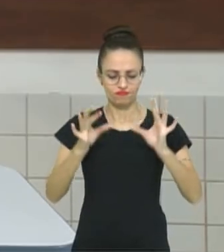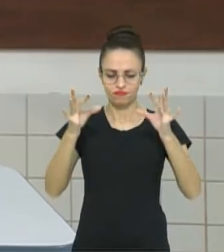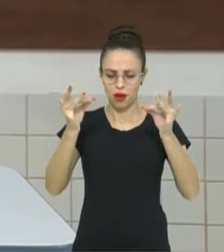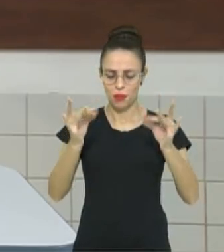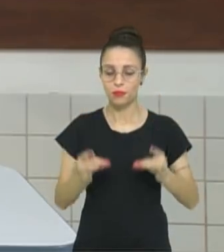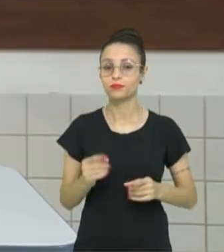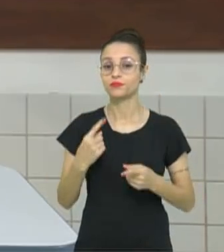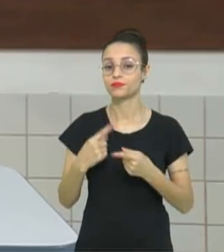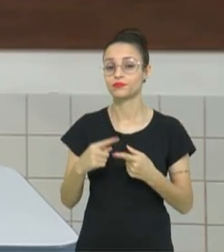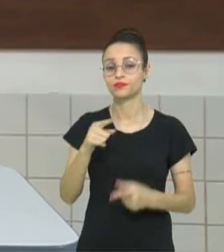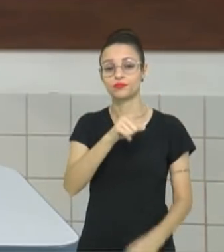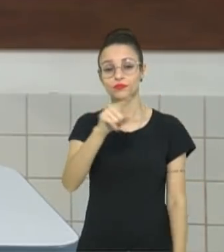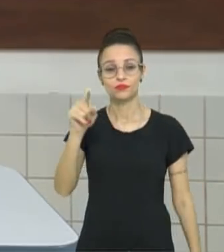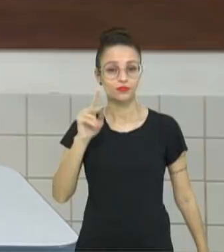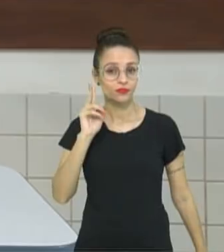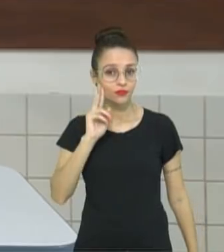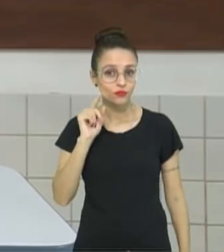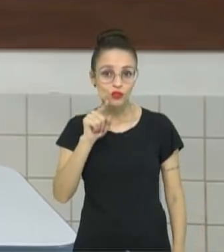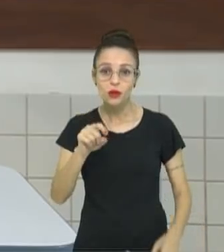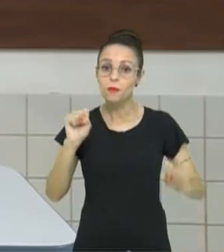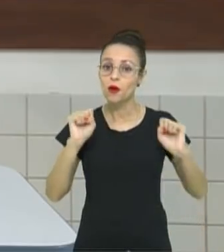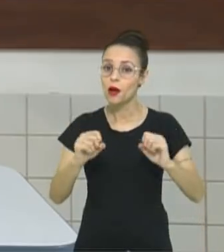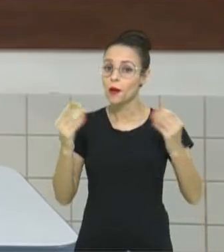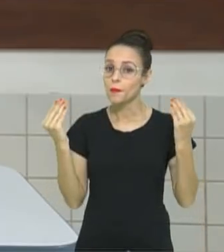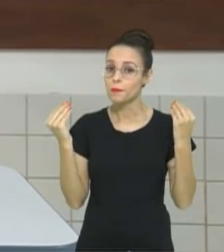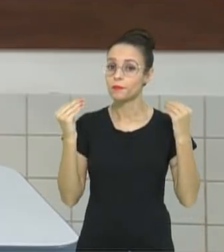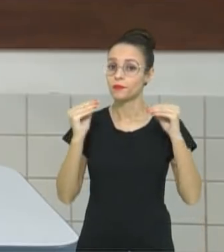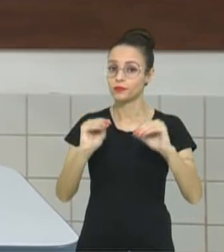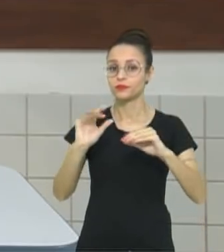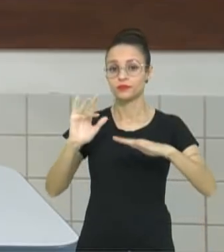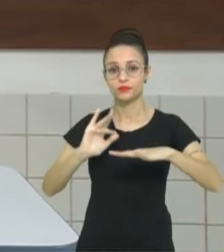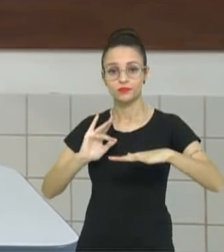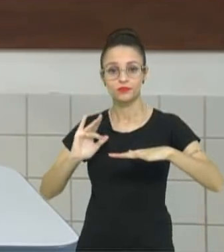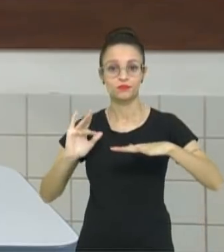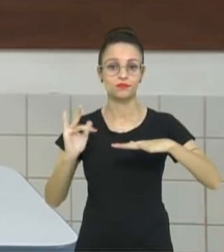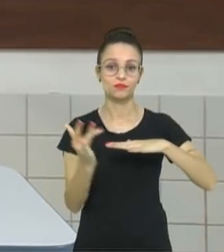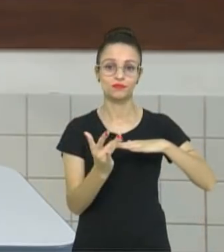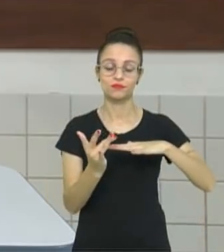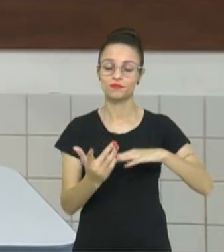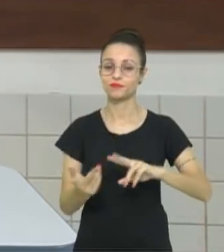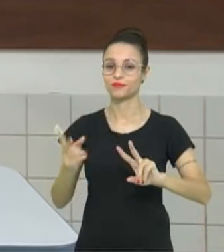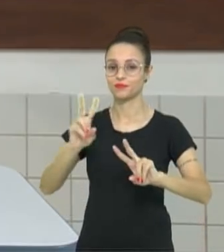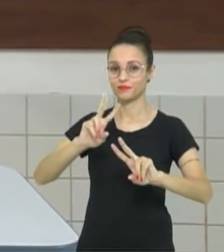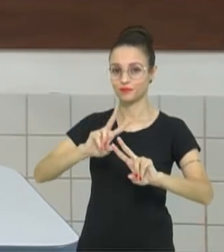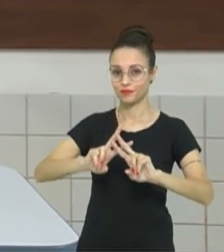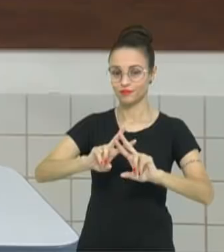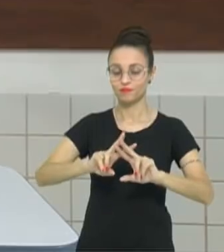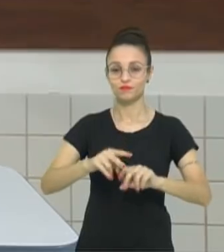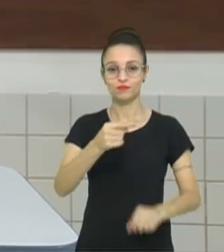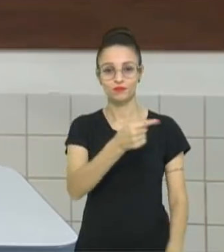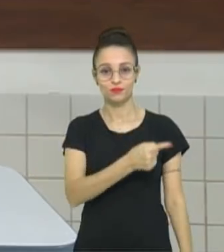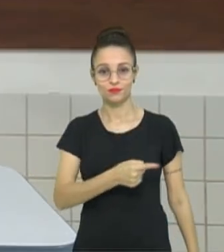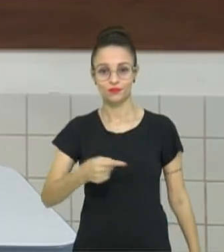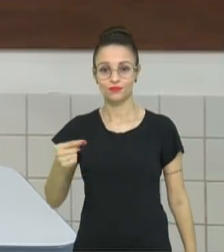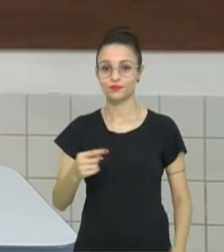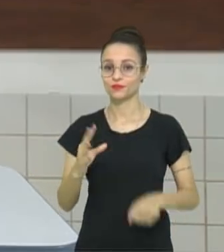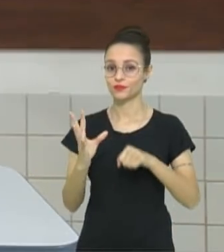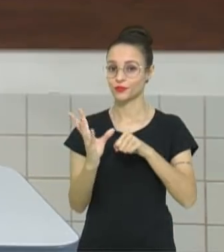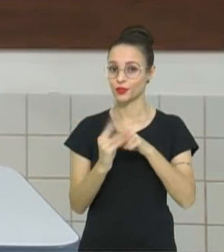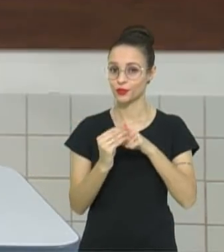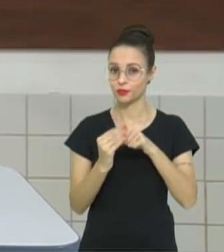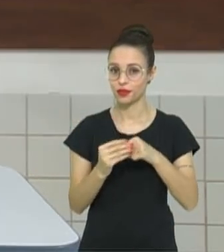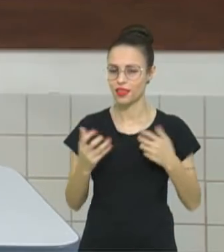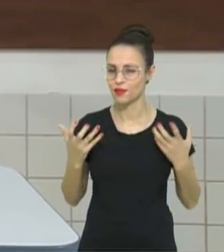Porque lembre que você pode postar, né, nas redes sociais lá com o hashtag Semana do Conhecimento. E eu quero